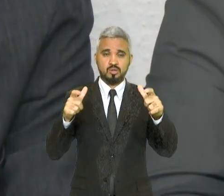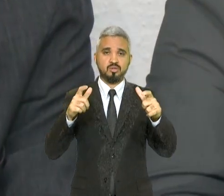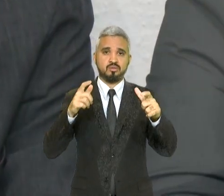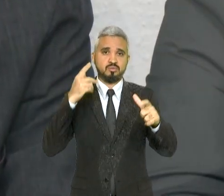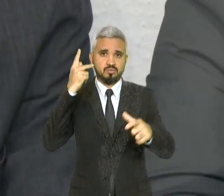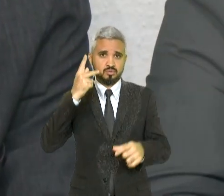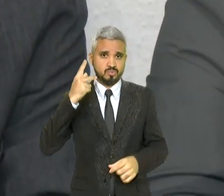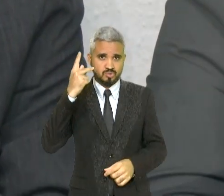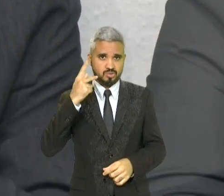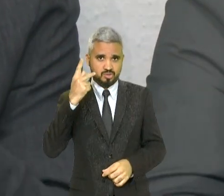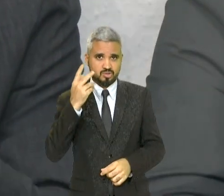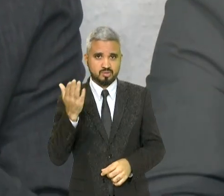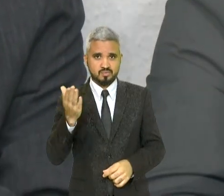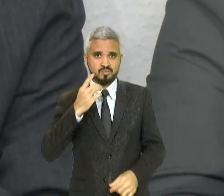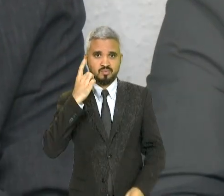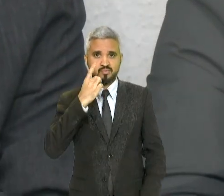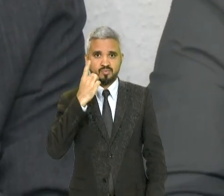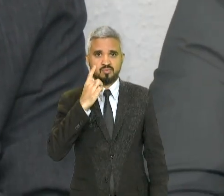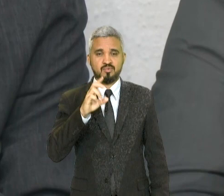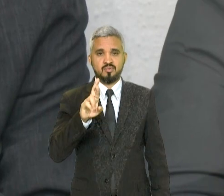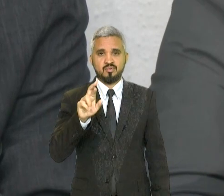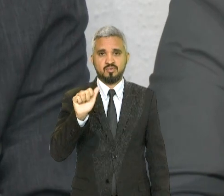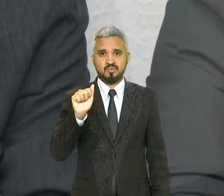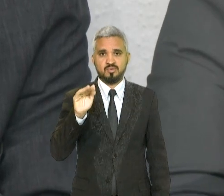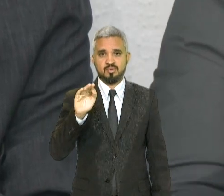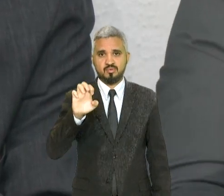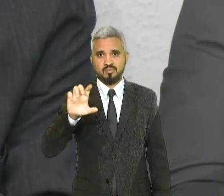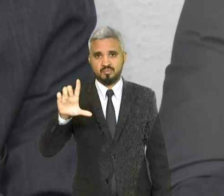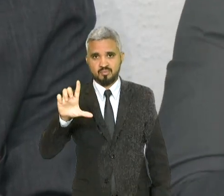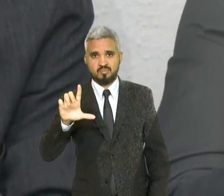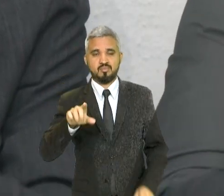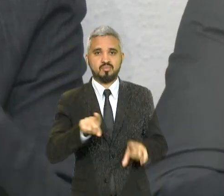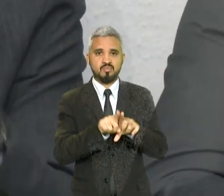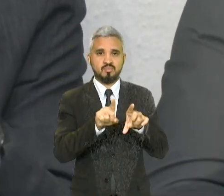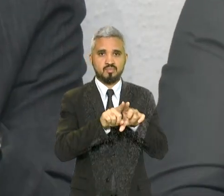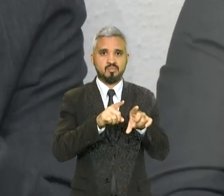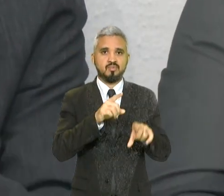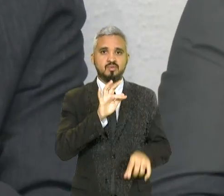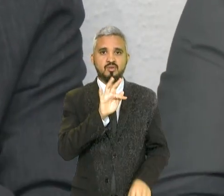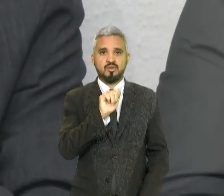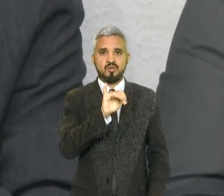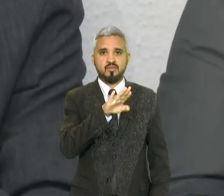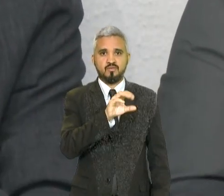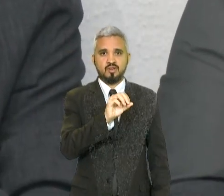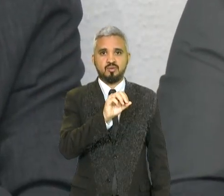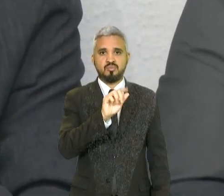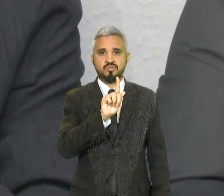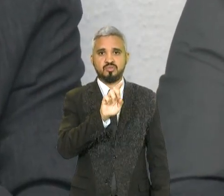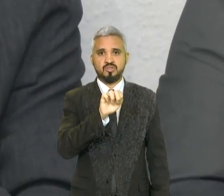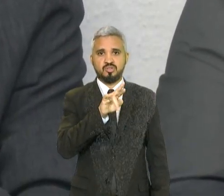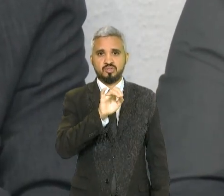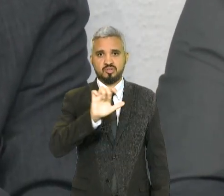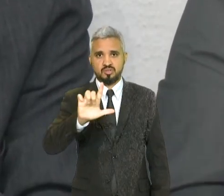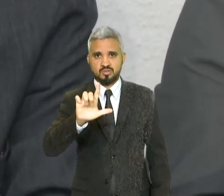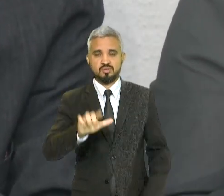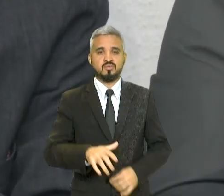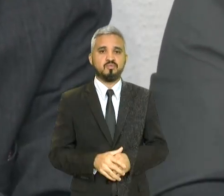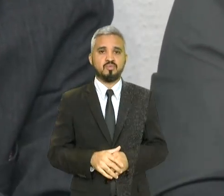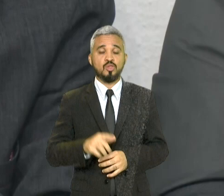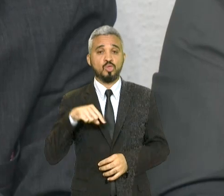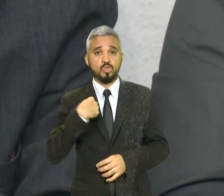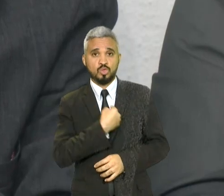Gentil, nós pedimos a assessoria para preparar um discurso. E